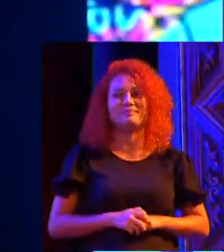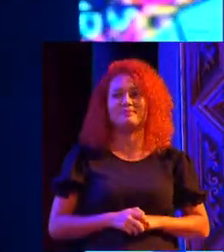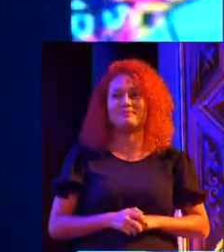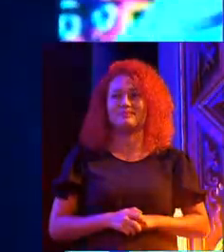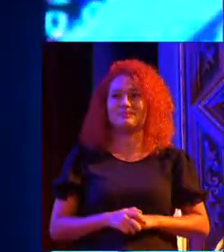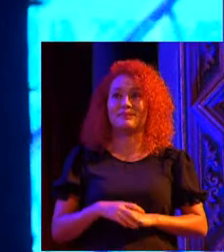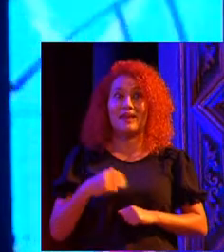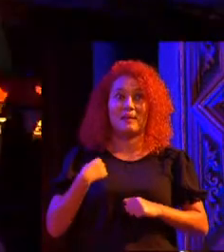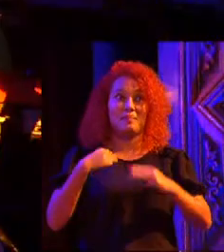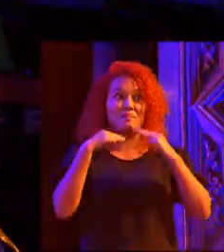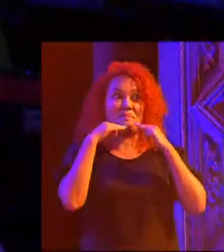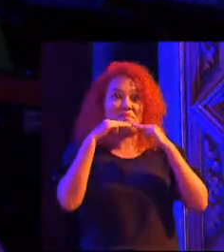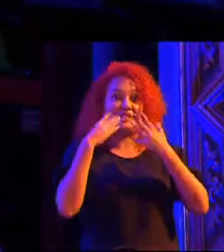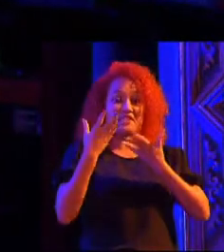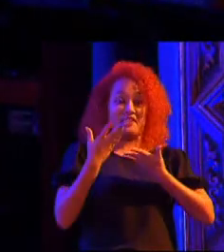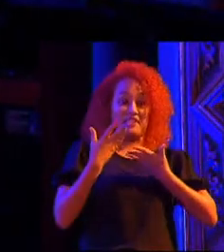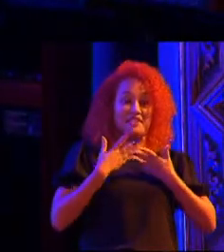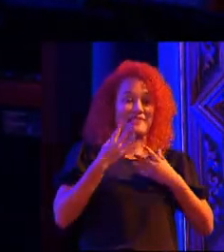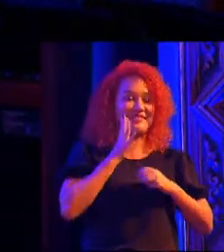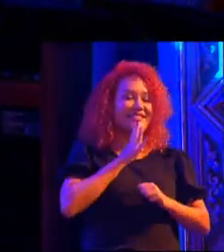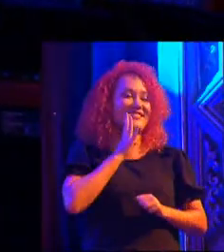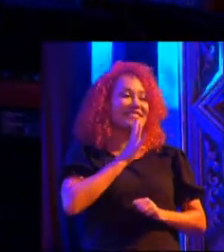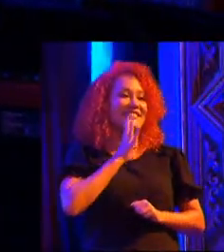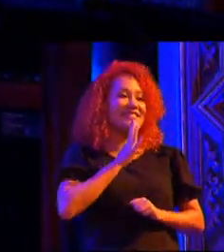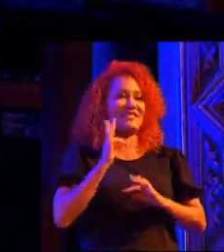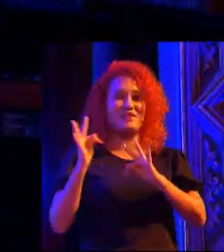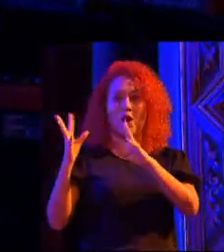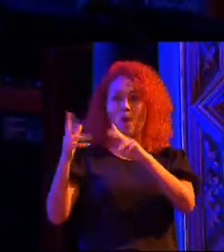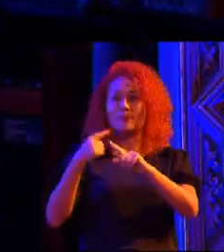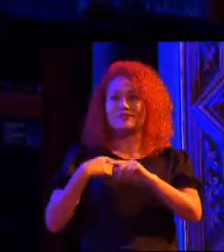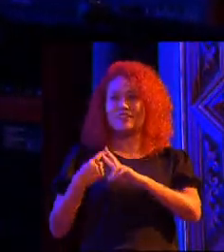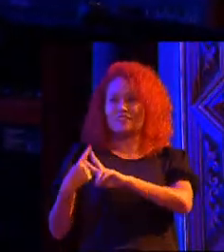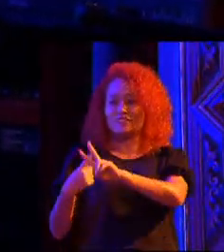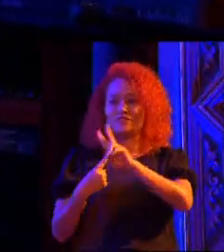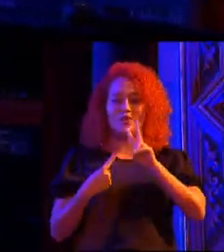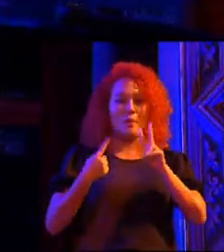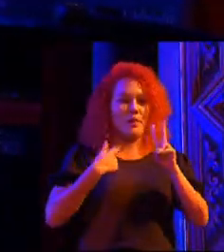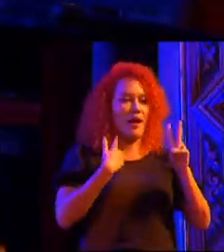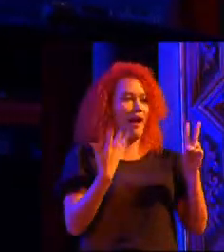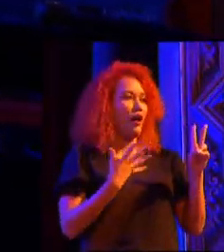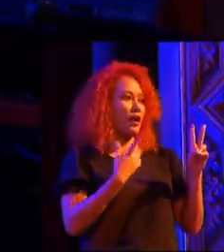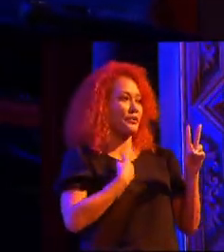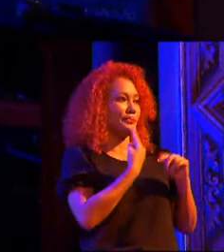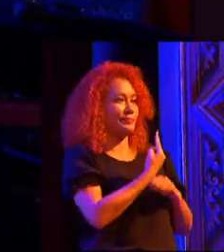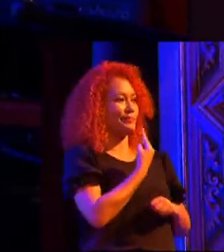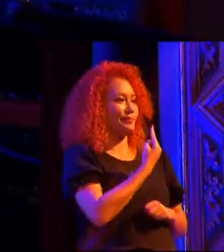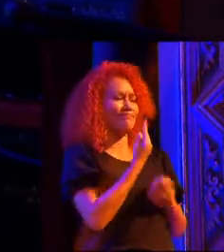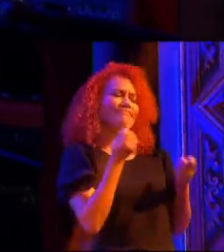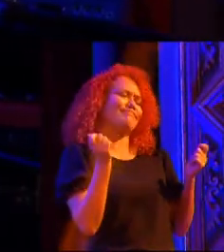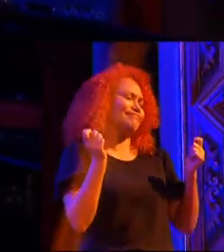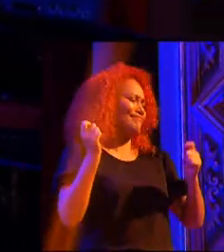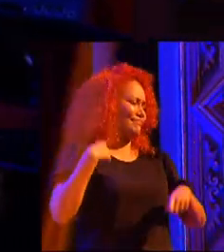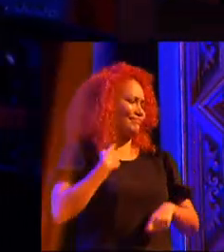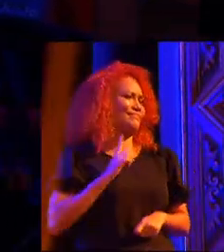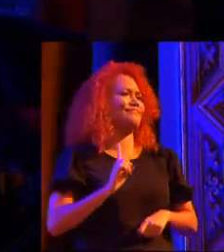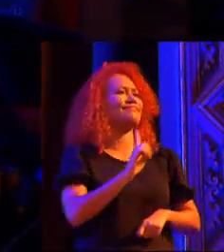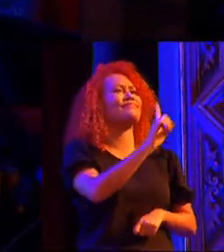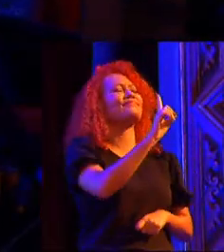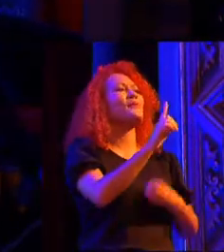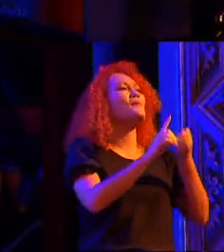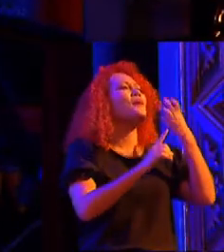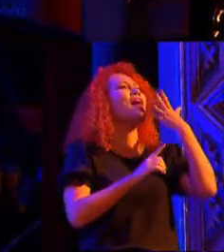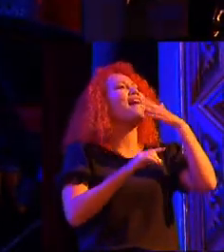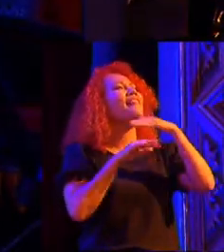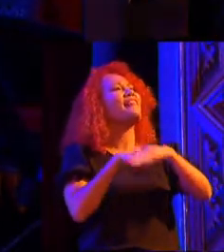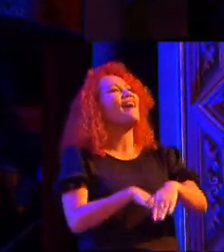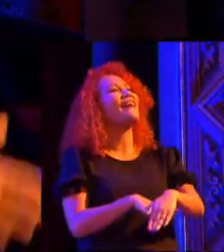Me deram uma missão bacana aqui. Todo mundo teve uma dupla, mas eu estou sozinho aqui, né? Mas vamos encarar. Boa noite a todos que estão